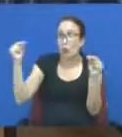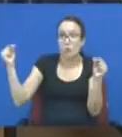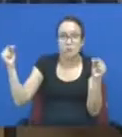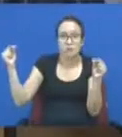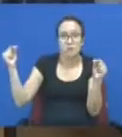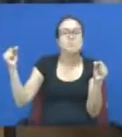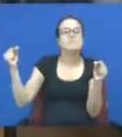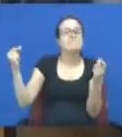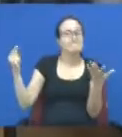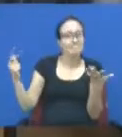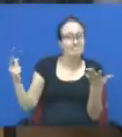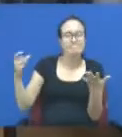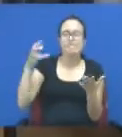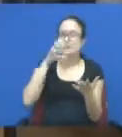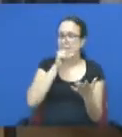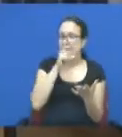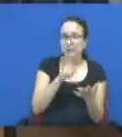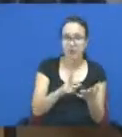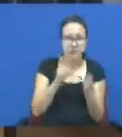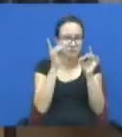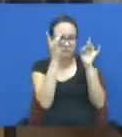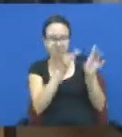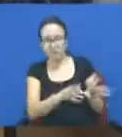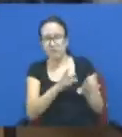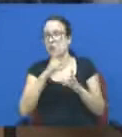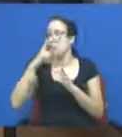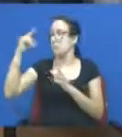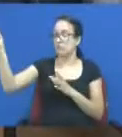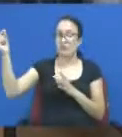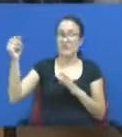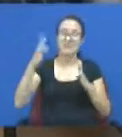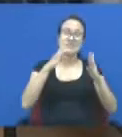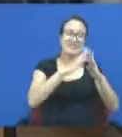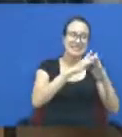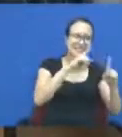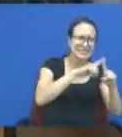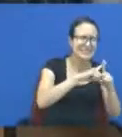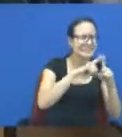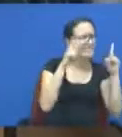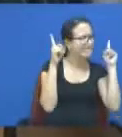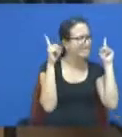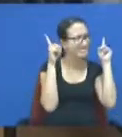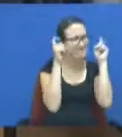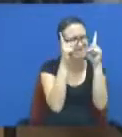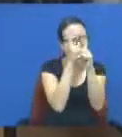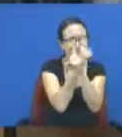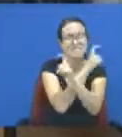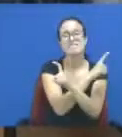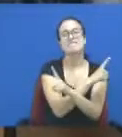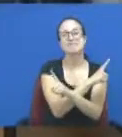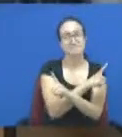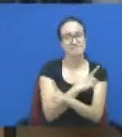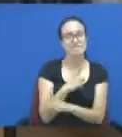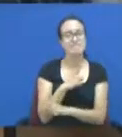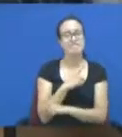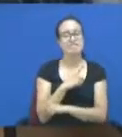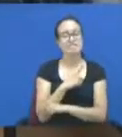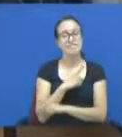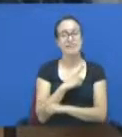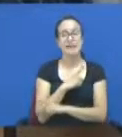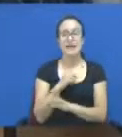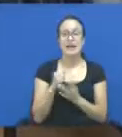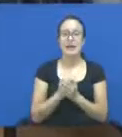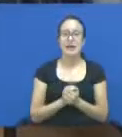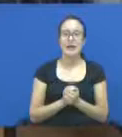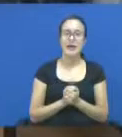cidade, deixando a nossa igreja em uma dificuldade muito grande. Naquele período, construíamos uma congregação no